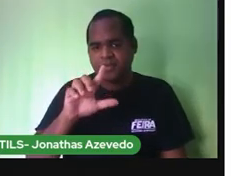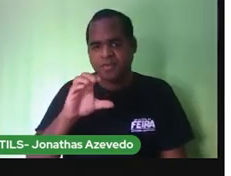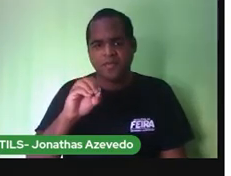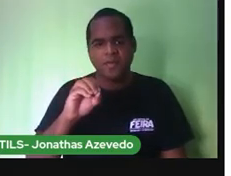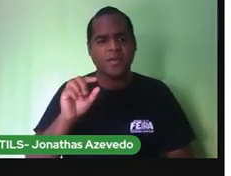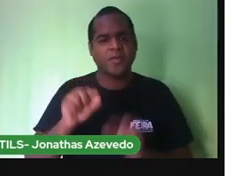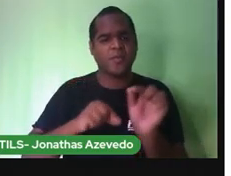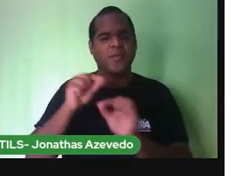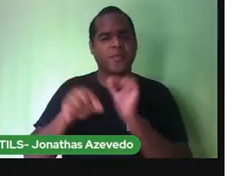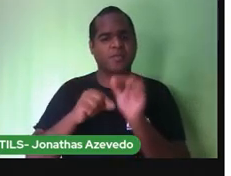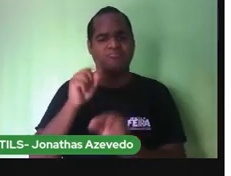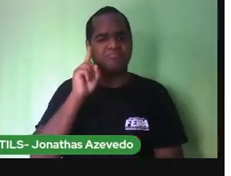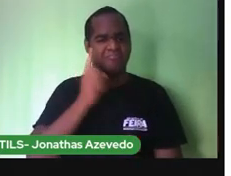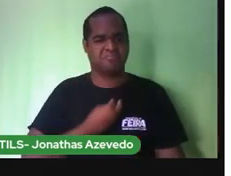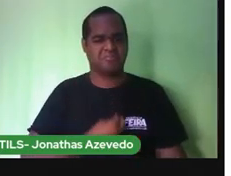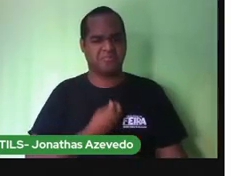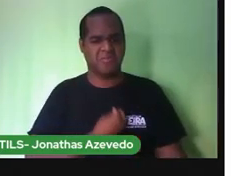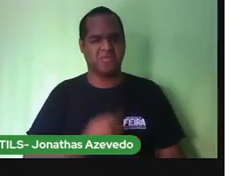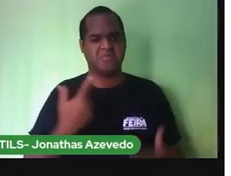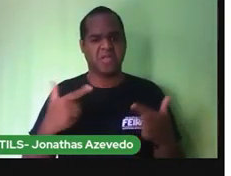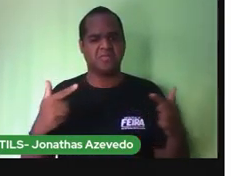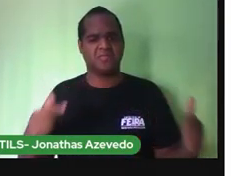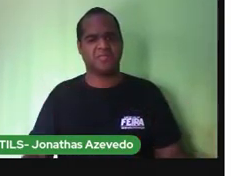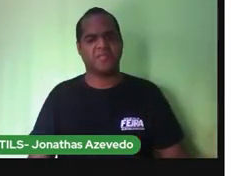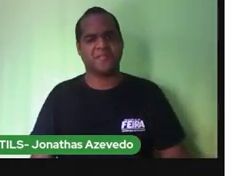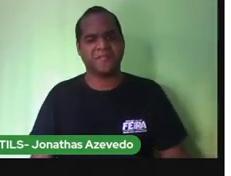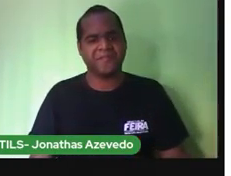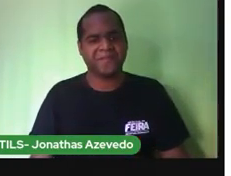eu já tinha seguiu o seu caminho